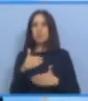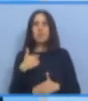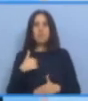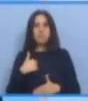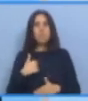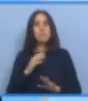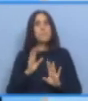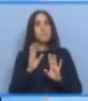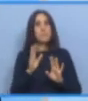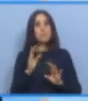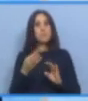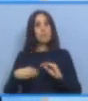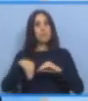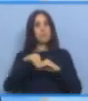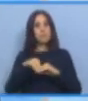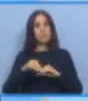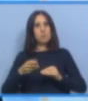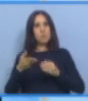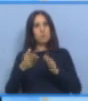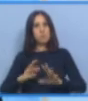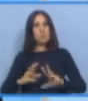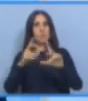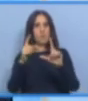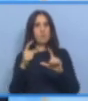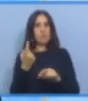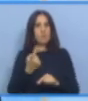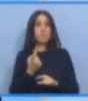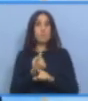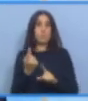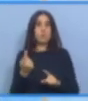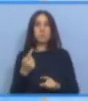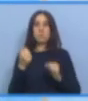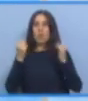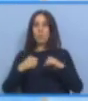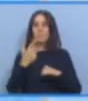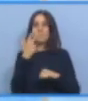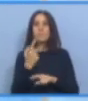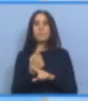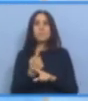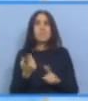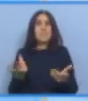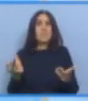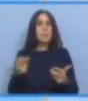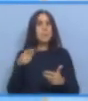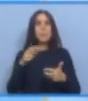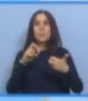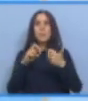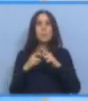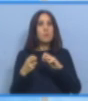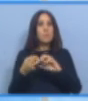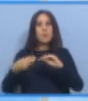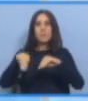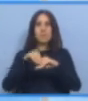ser um complemento à ajuda ao desenvolvimento, porque a questão, e estamos integralmente de acordo, porque é um problema